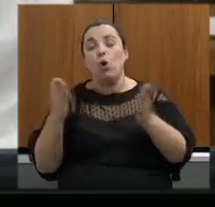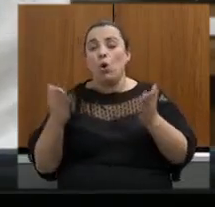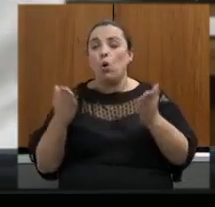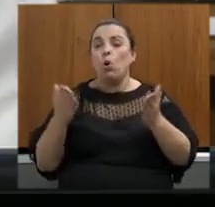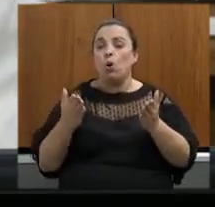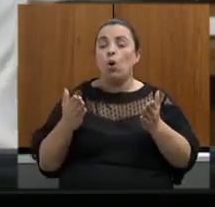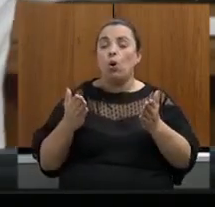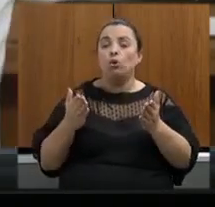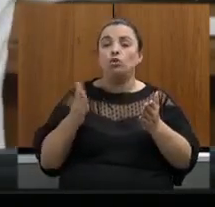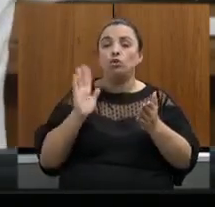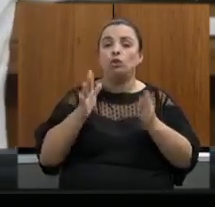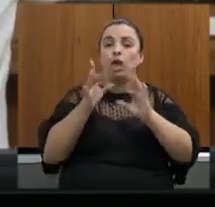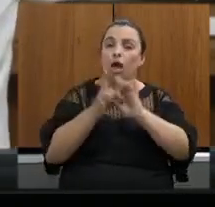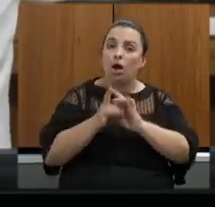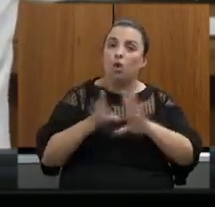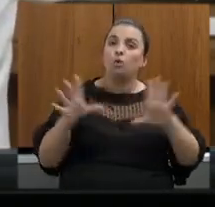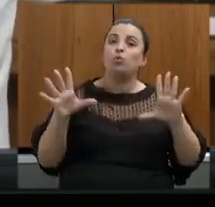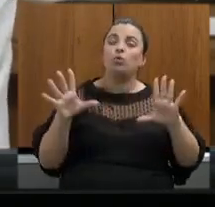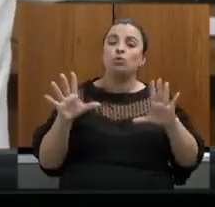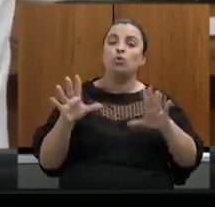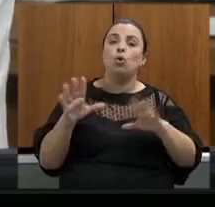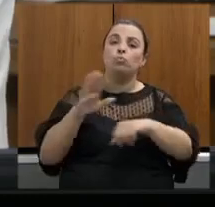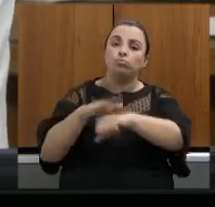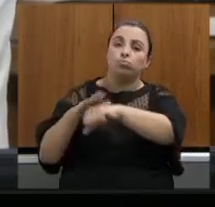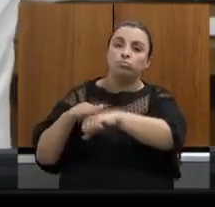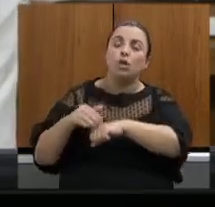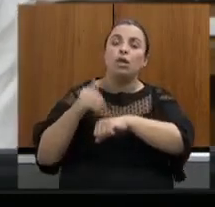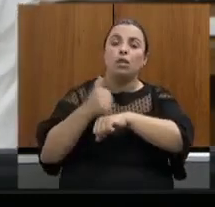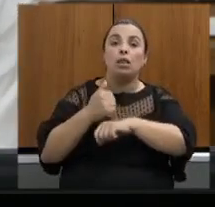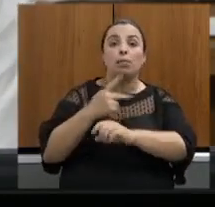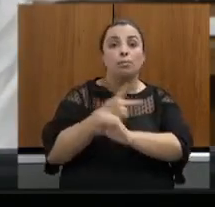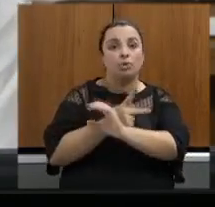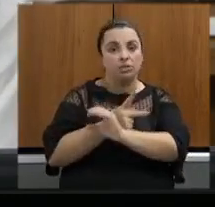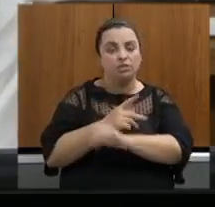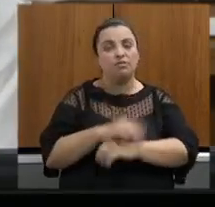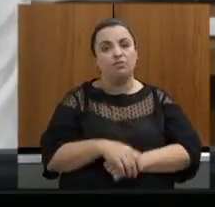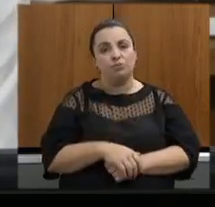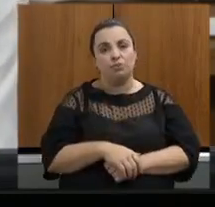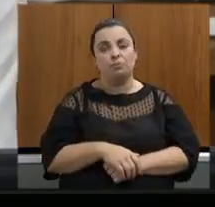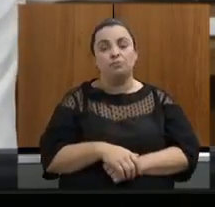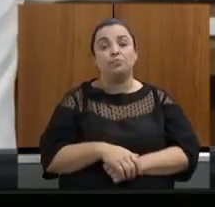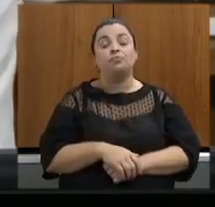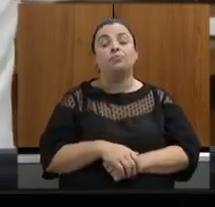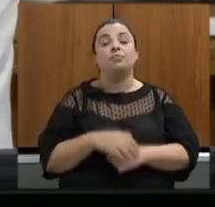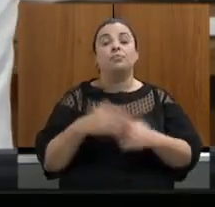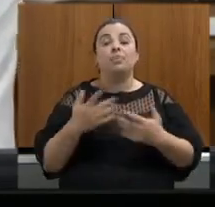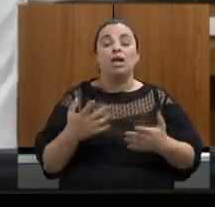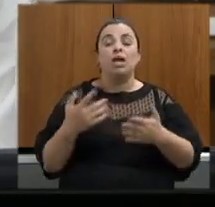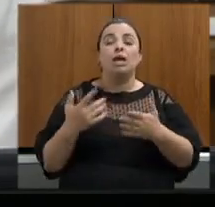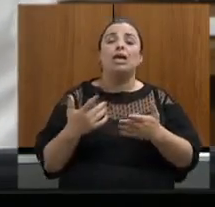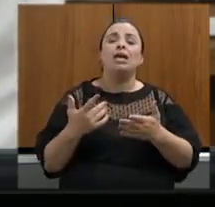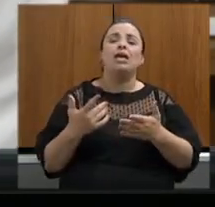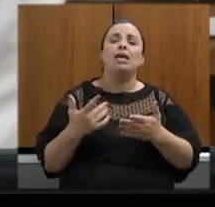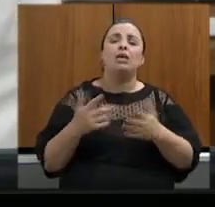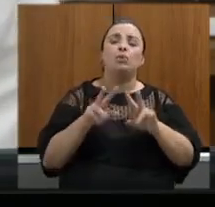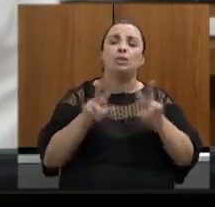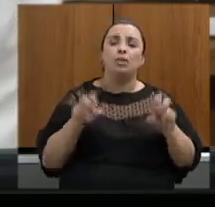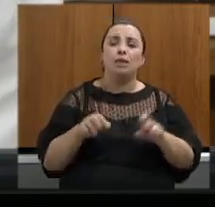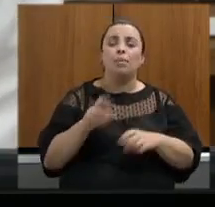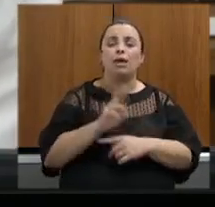na reunião da cofam realizada hoje mais cedo com relação ao regime de recuperação fiscal